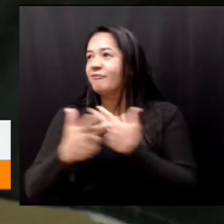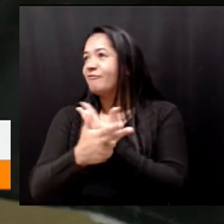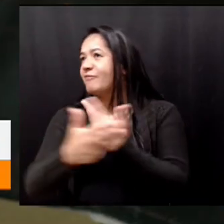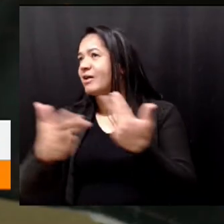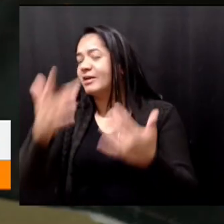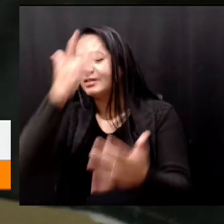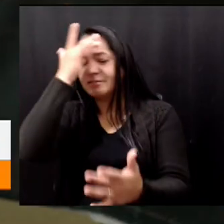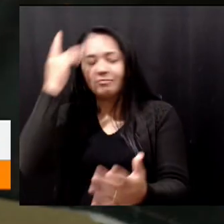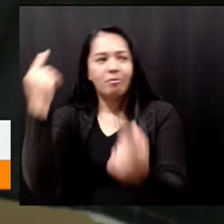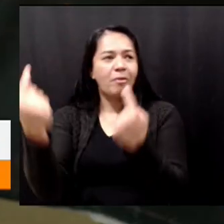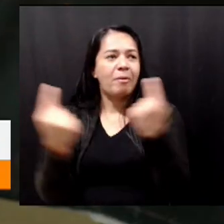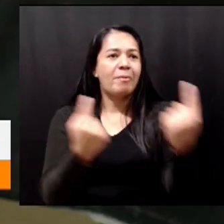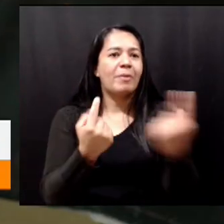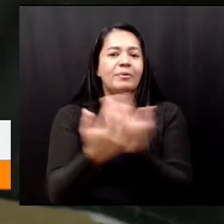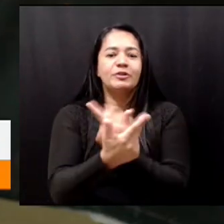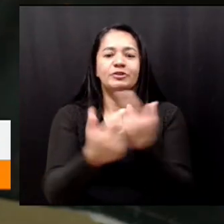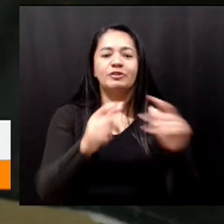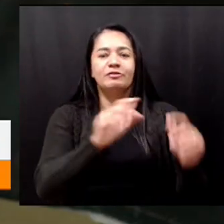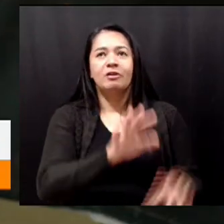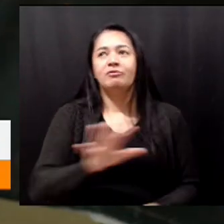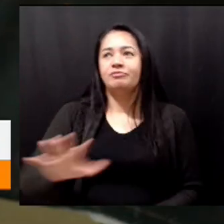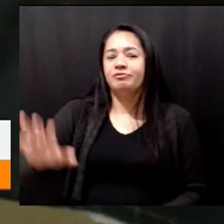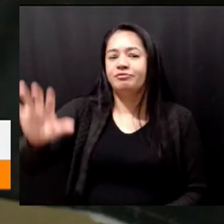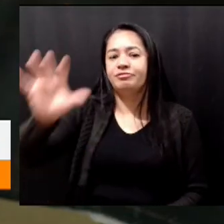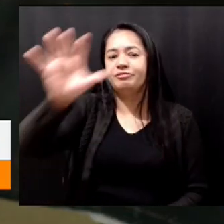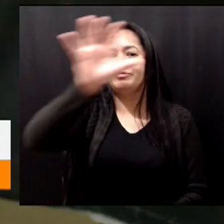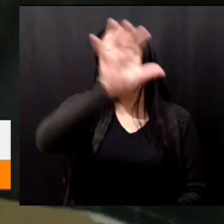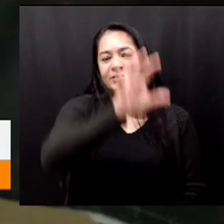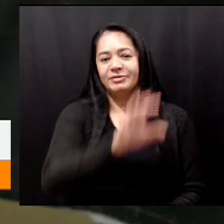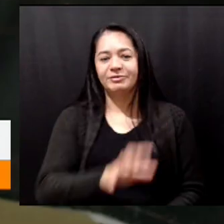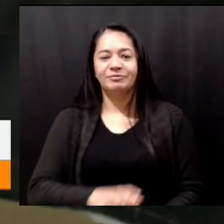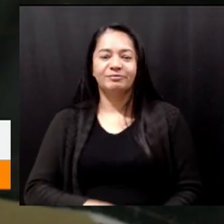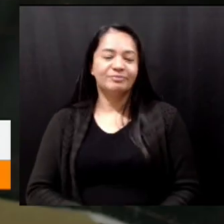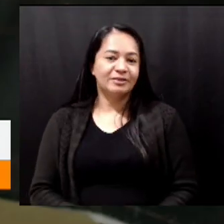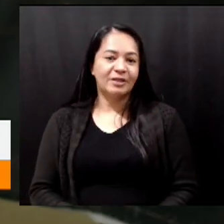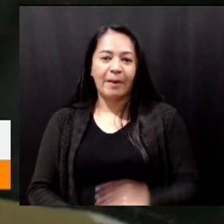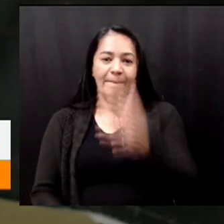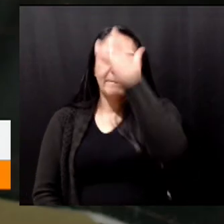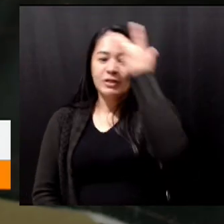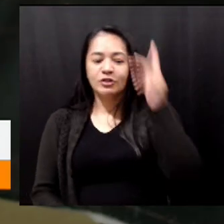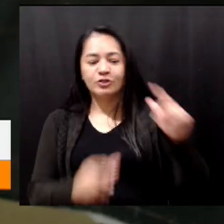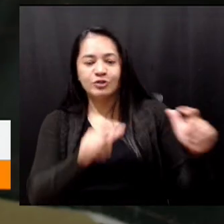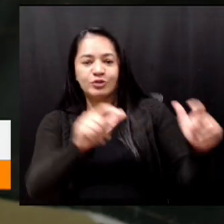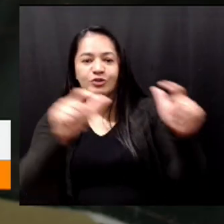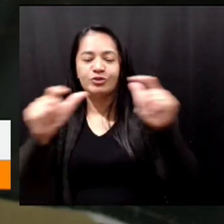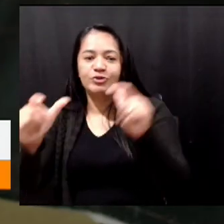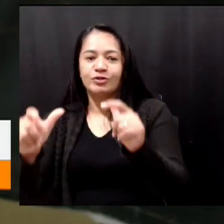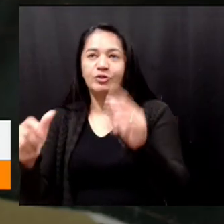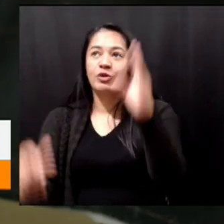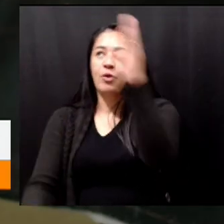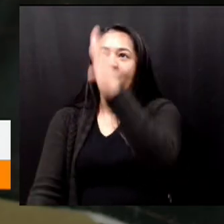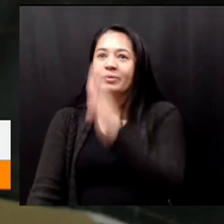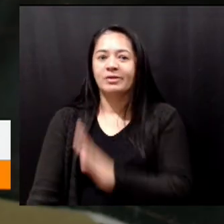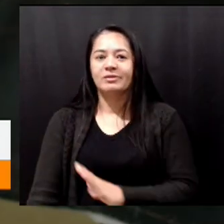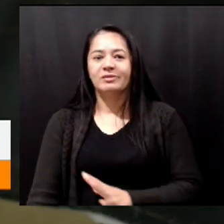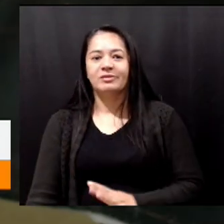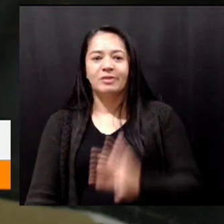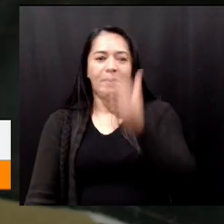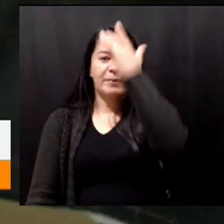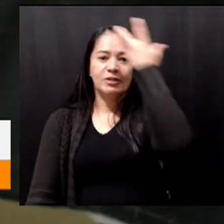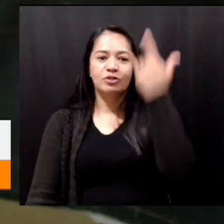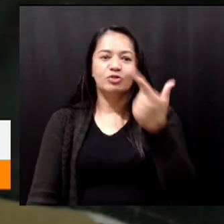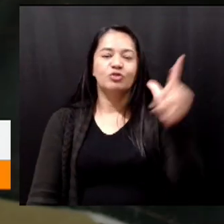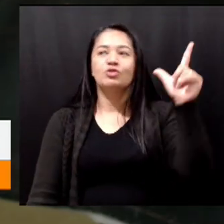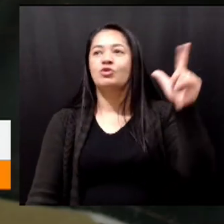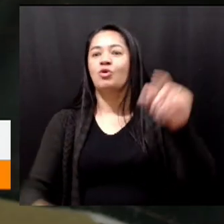de várias etnias, né, e pessoas de lugares assim do Brasil, pessoas de lugares fora do